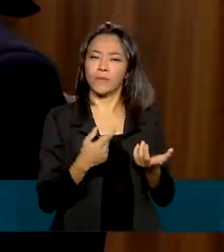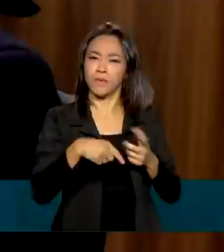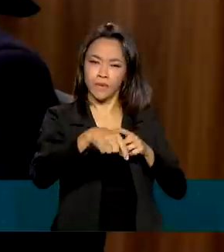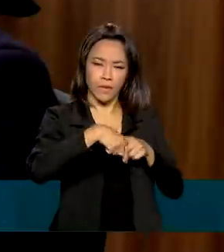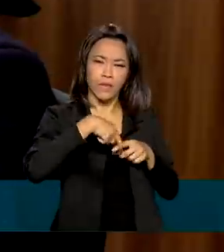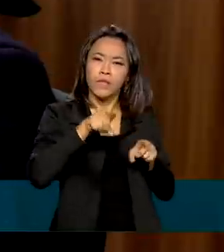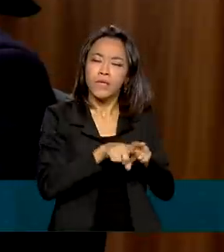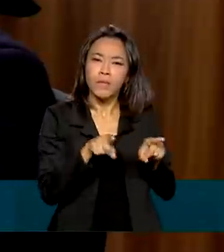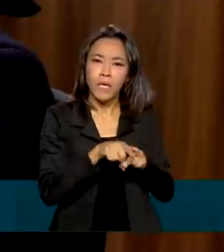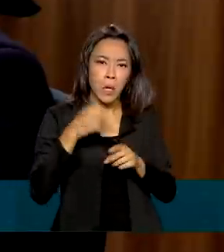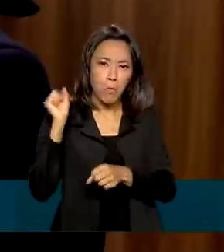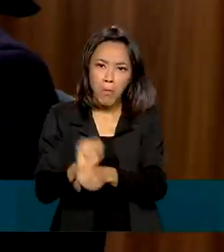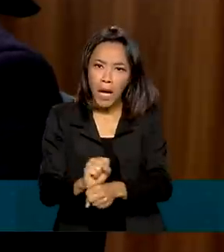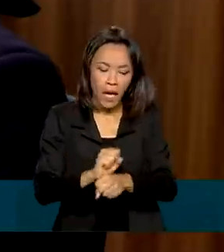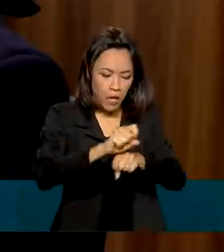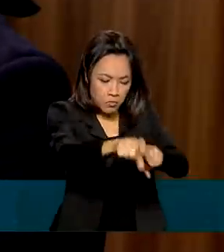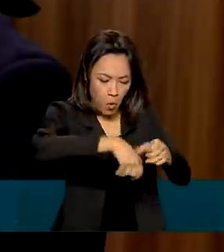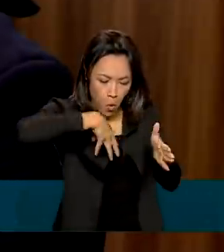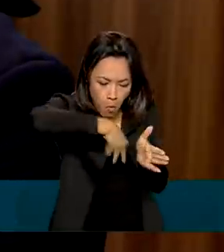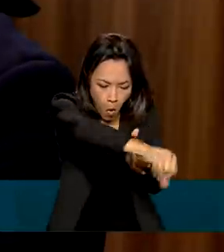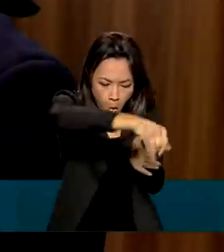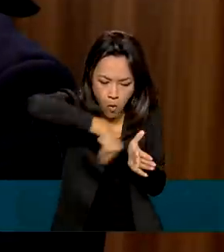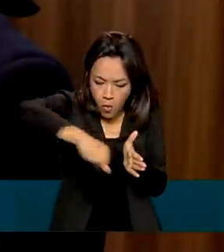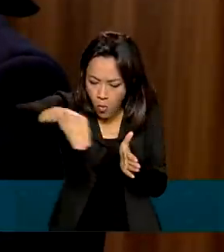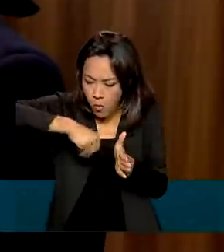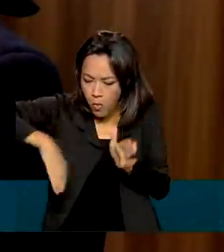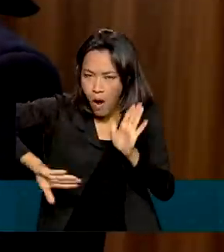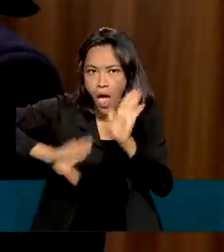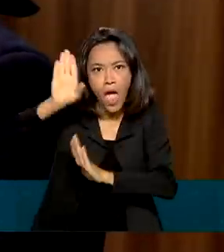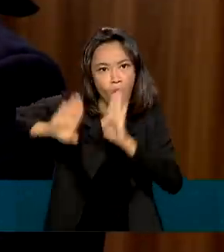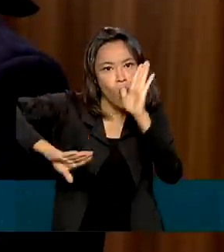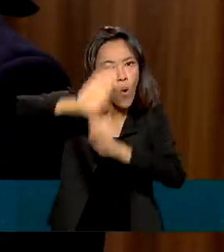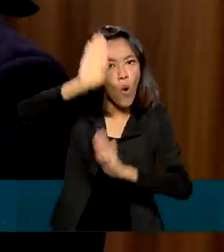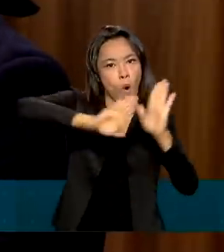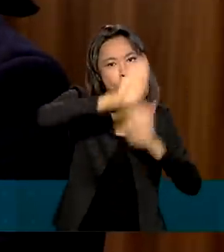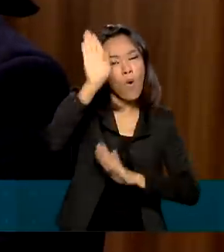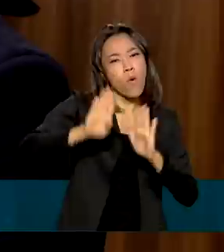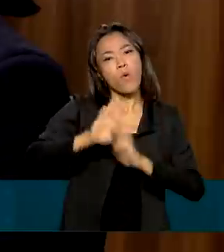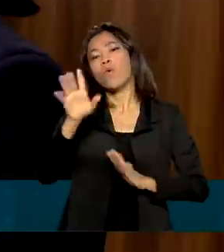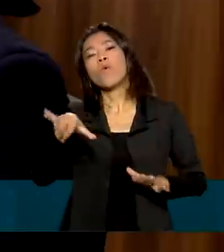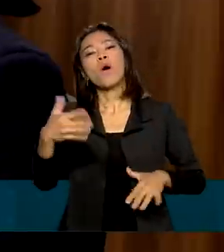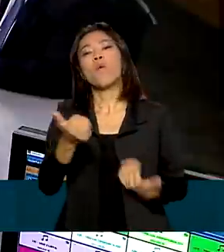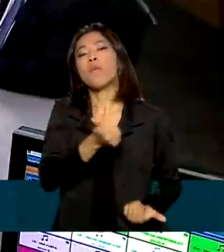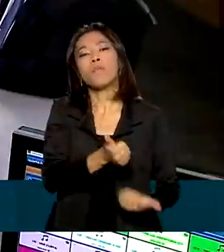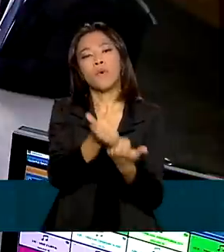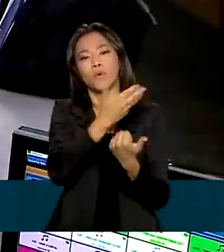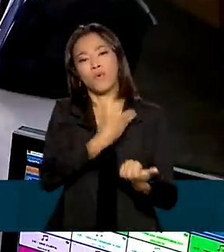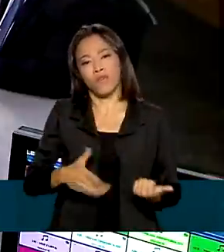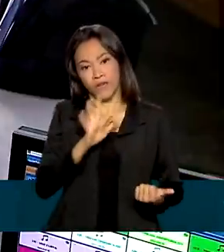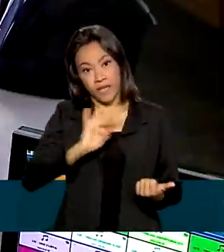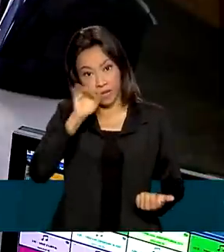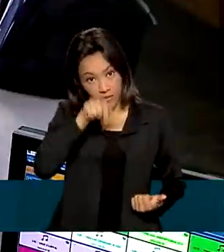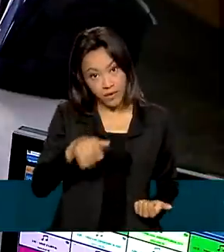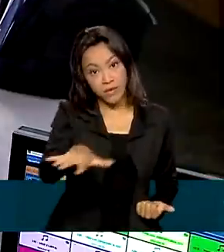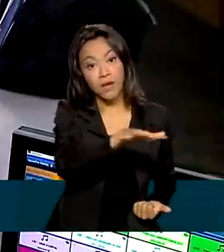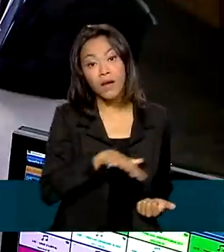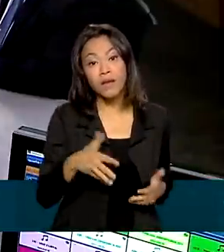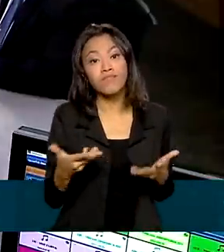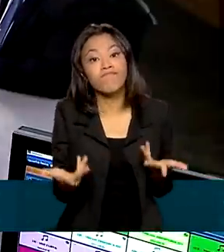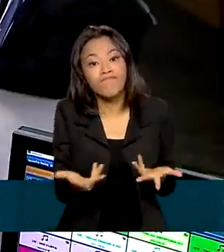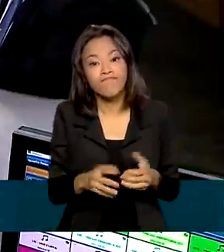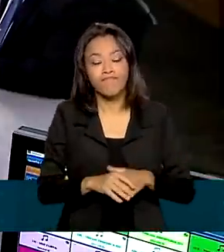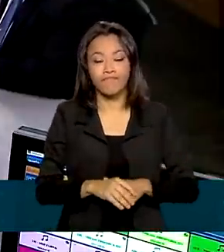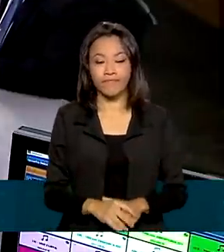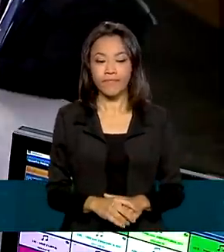vem batendo recordes de produção em qual o apoio do governo federal está sendo dado para esse setor desde o começo